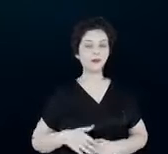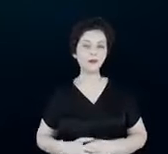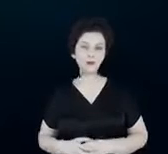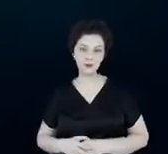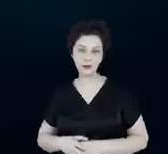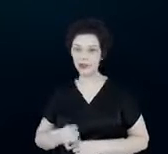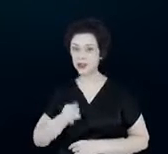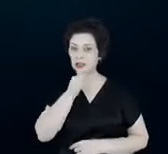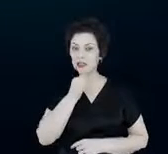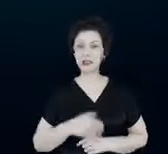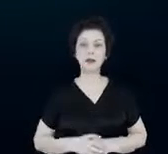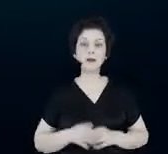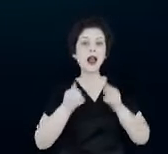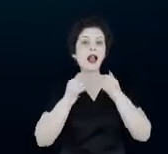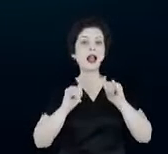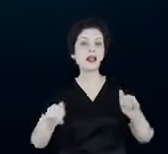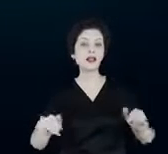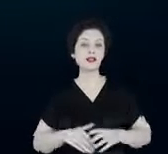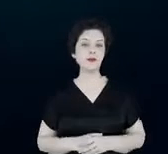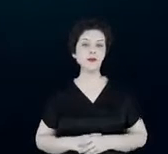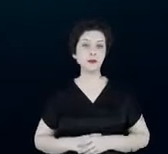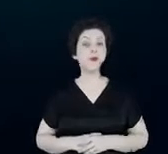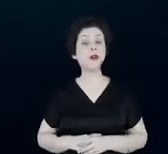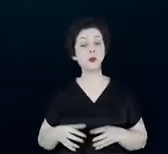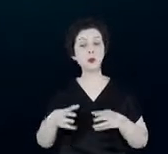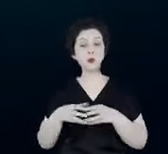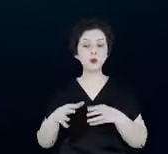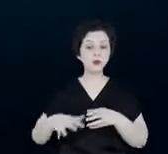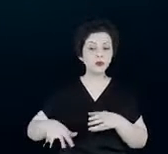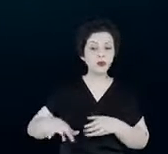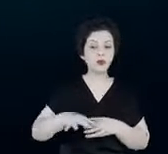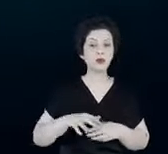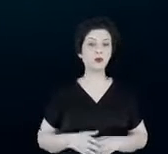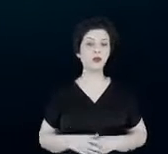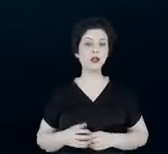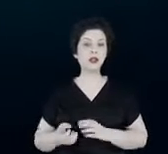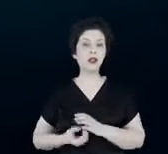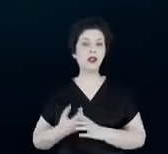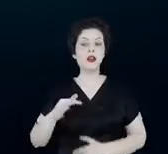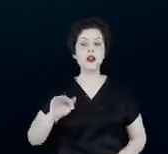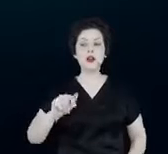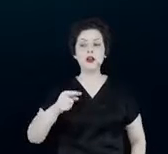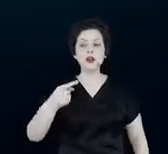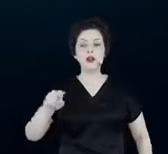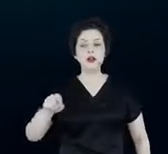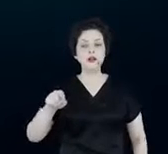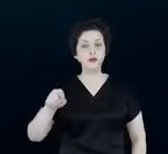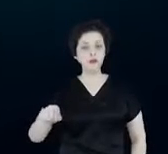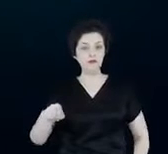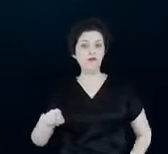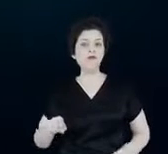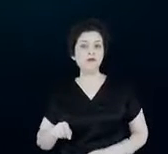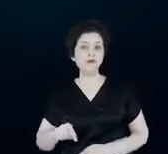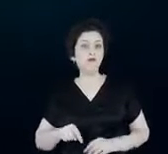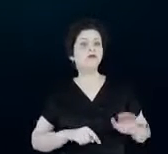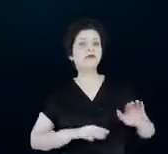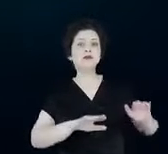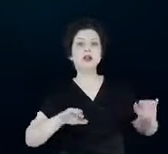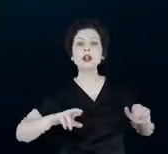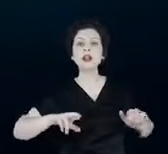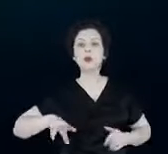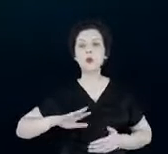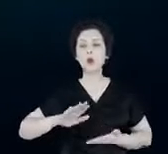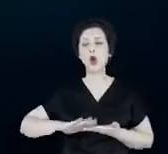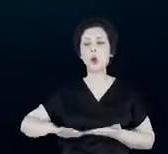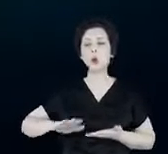no caso de energia o time de campo aquilo você na verdade está tendo fãs Itaqui a indicar seu produto tomar um custo é uma